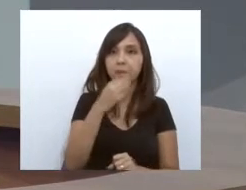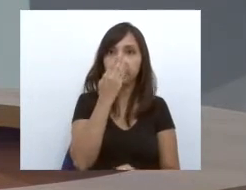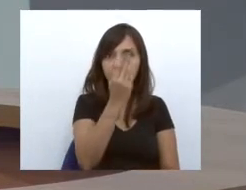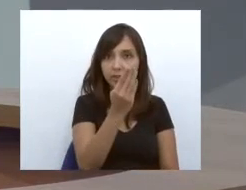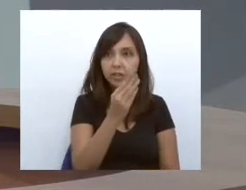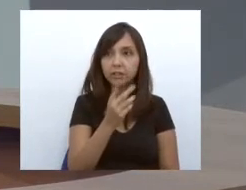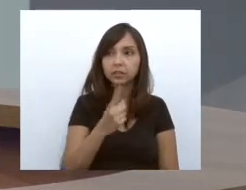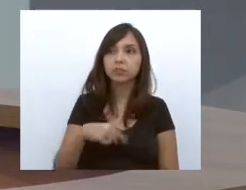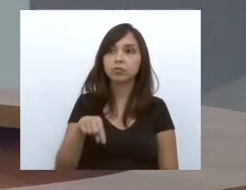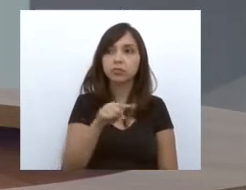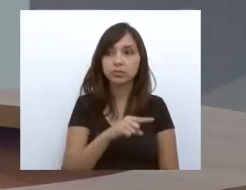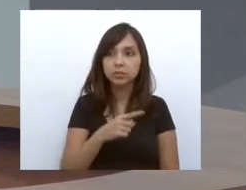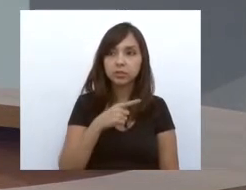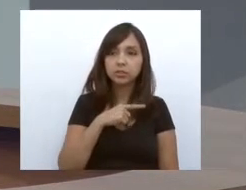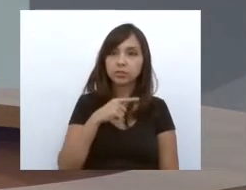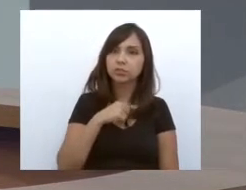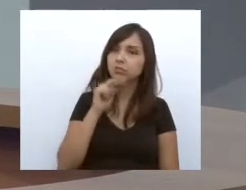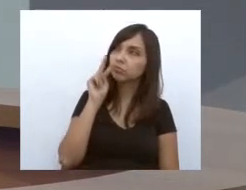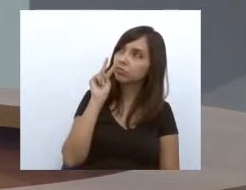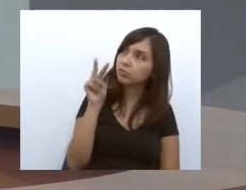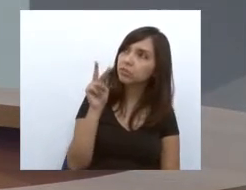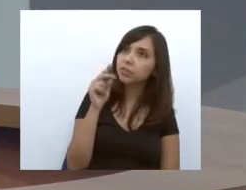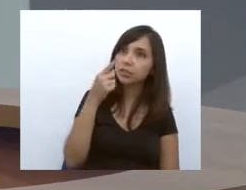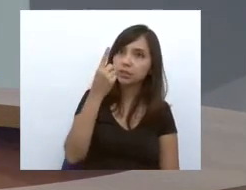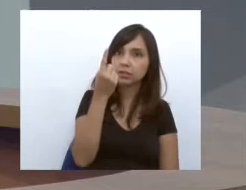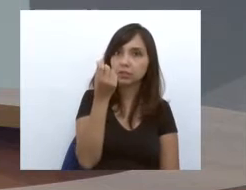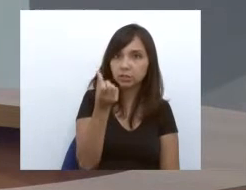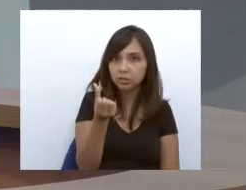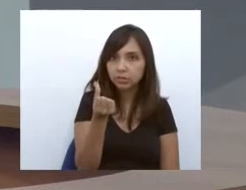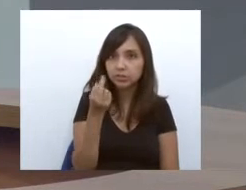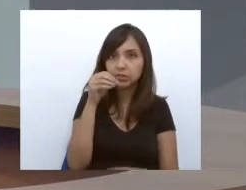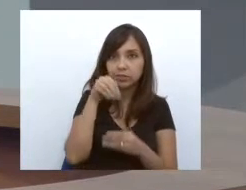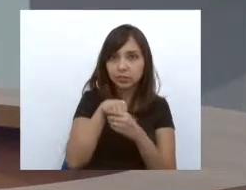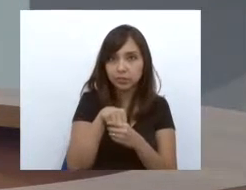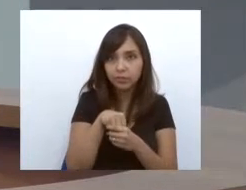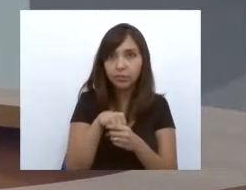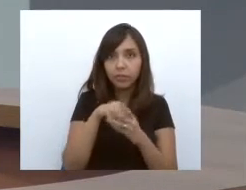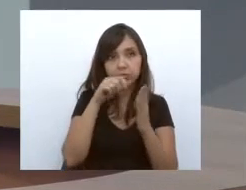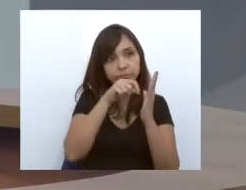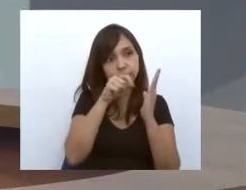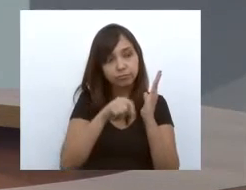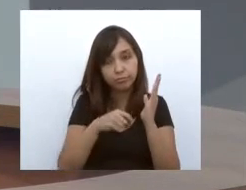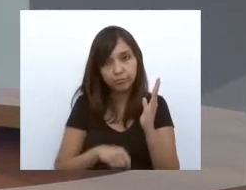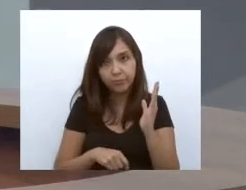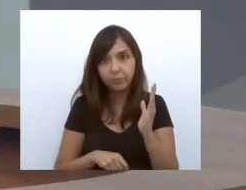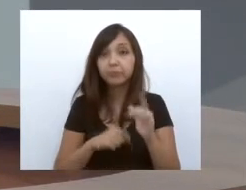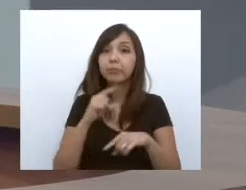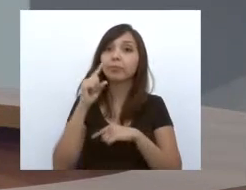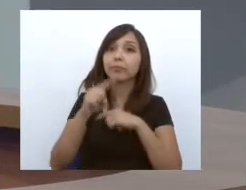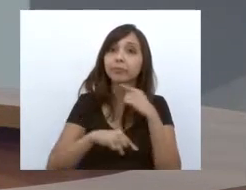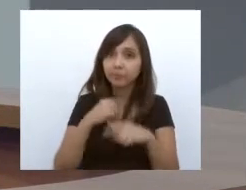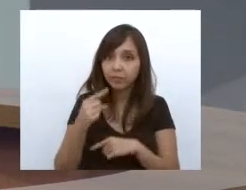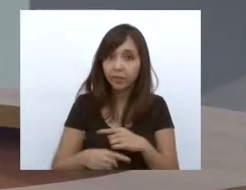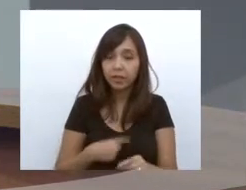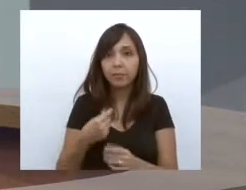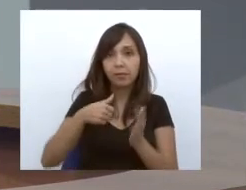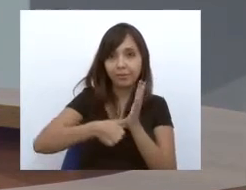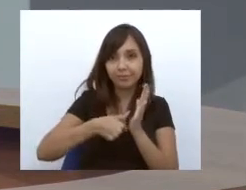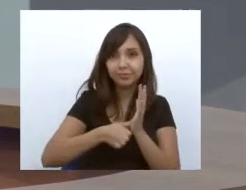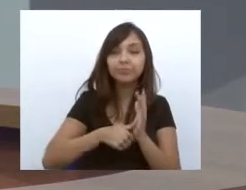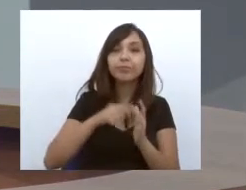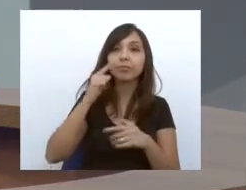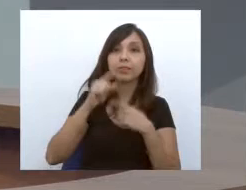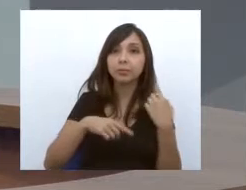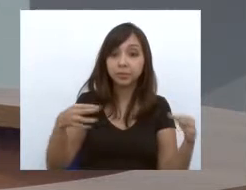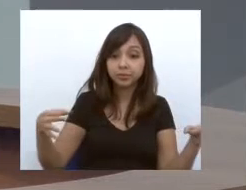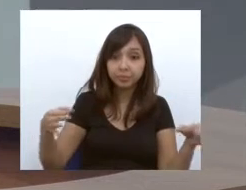Vossa Excelência tinha observado 16 votos registrados. E na sequência, antes de Vossa Excelência